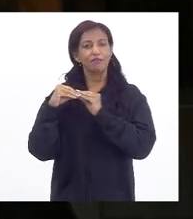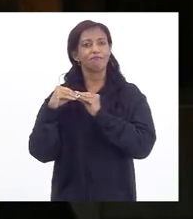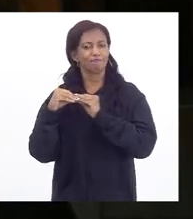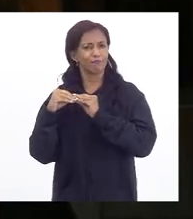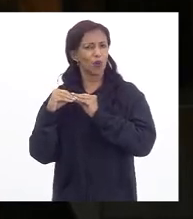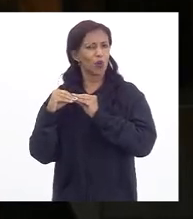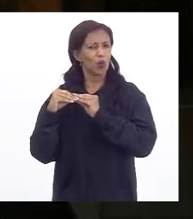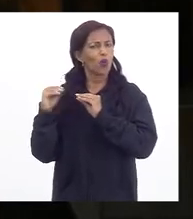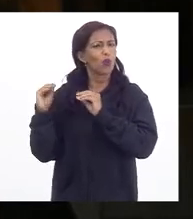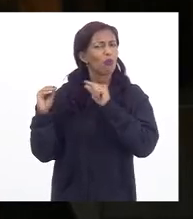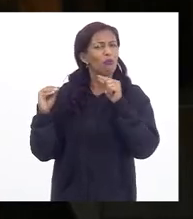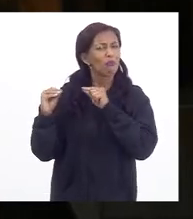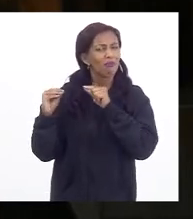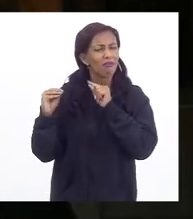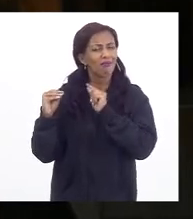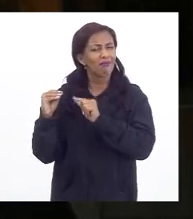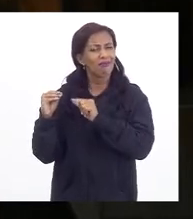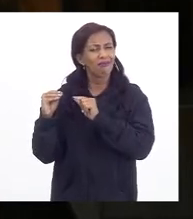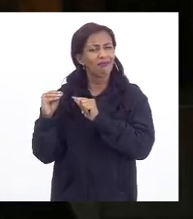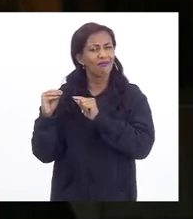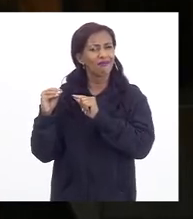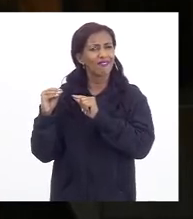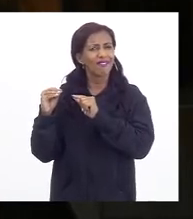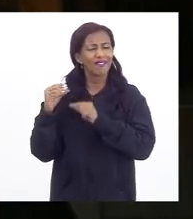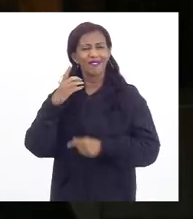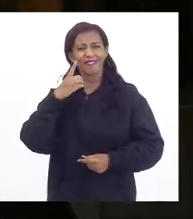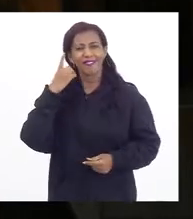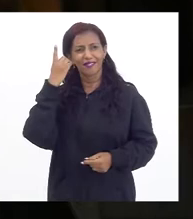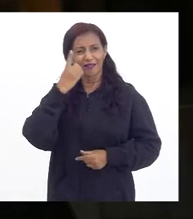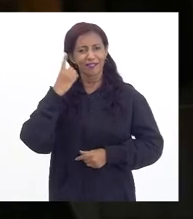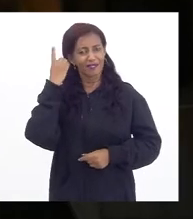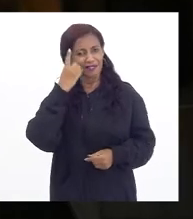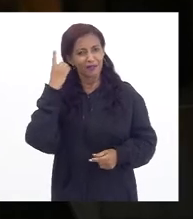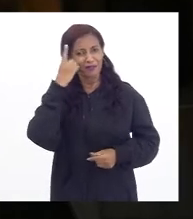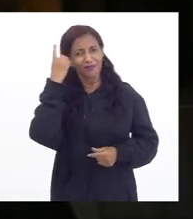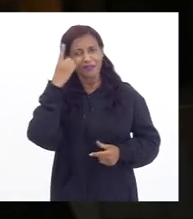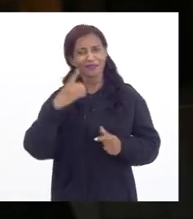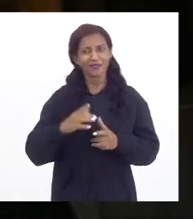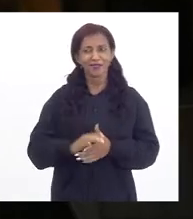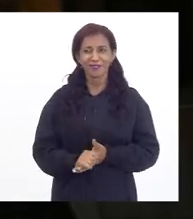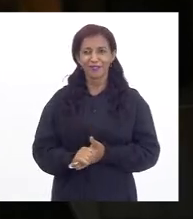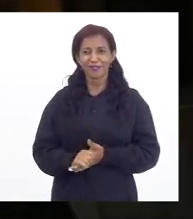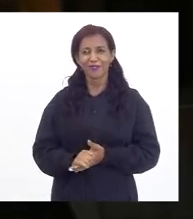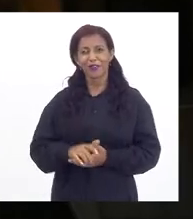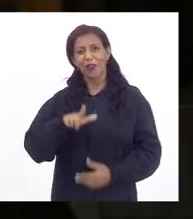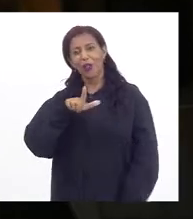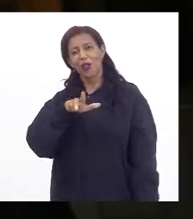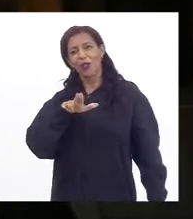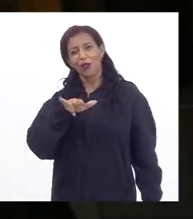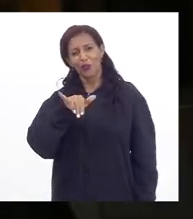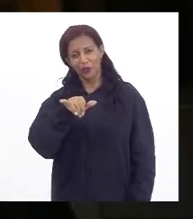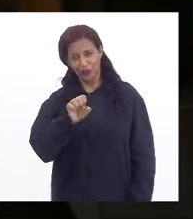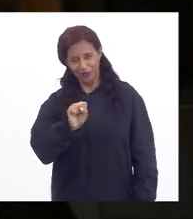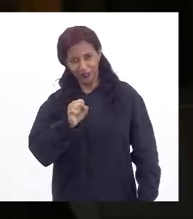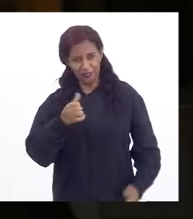O que que eu quero dizer com isso, deputado Luiz